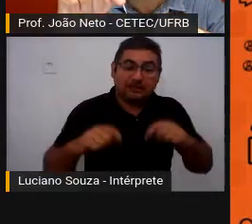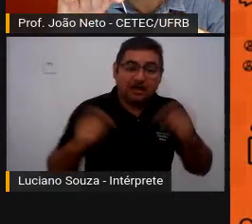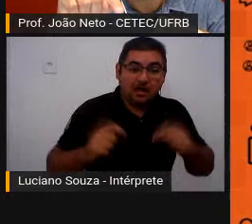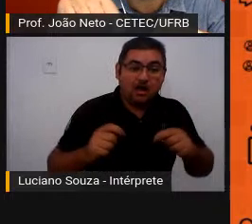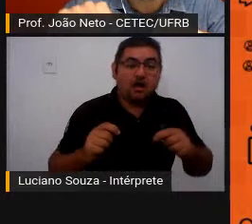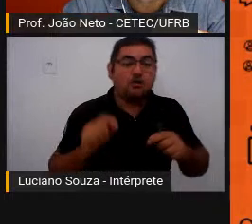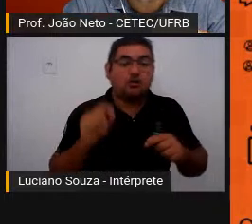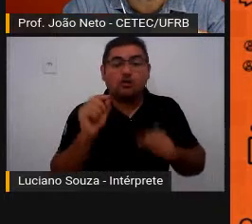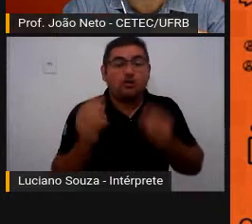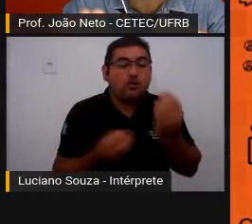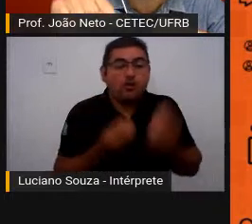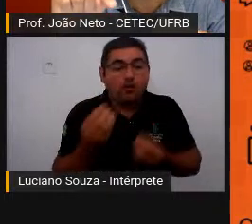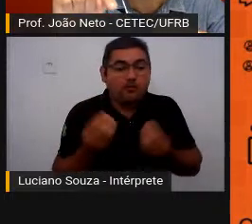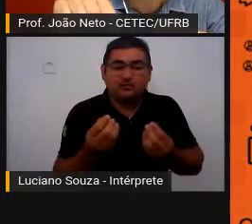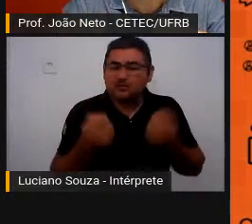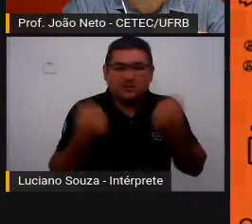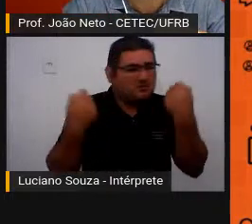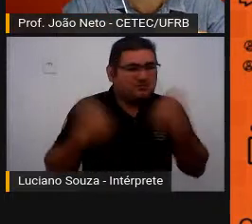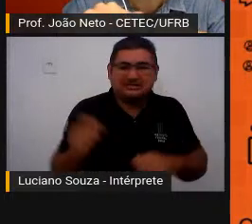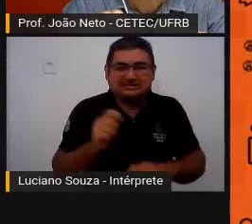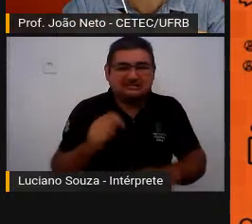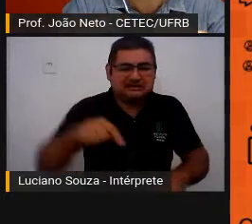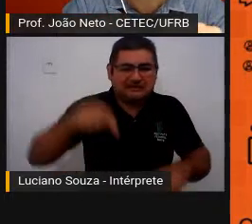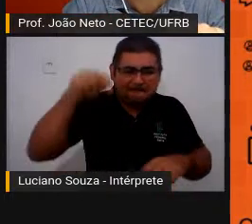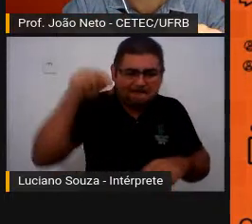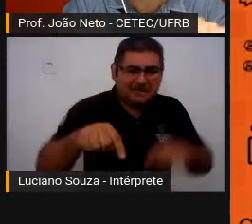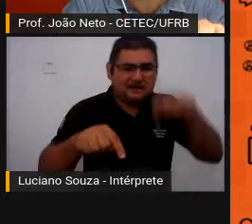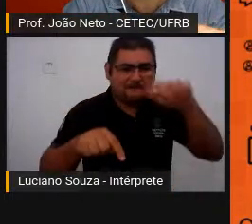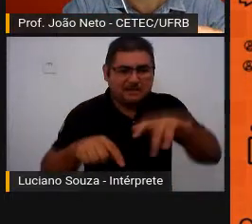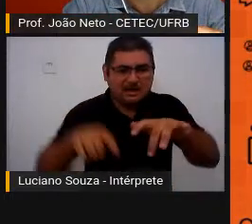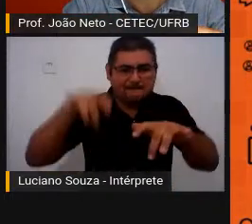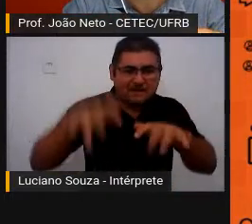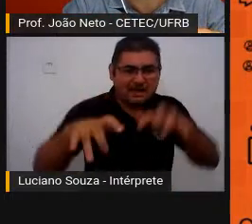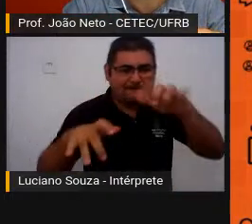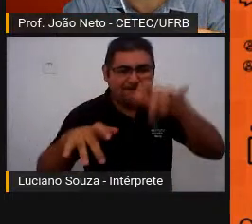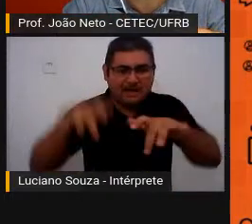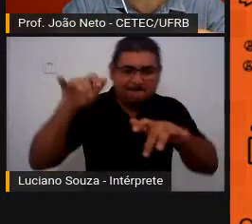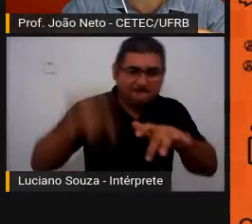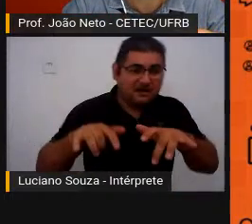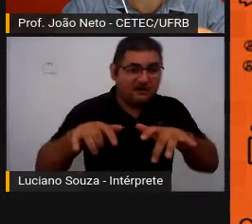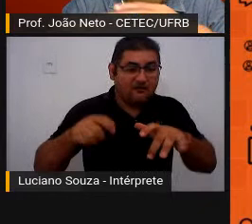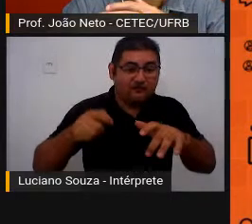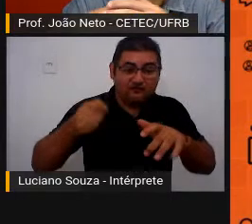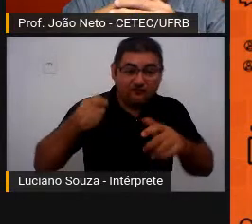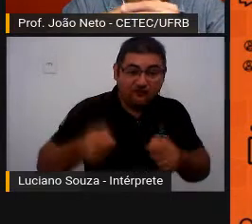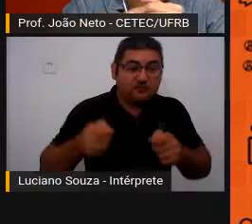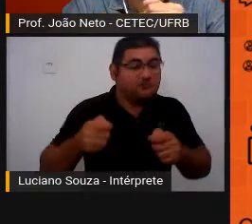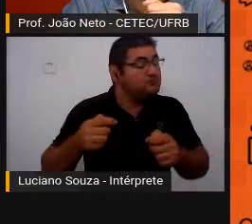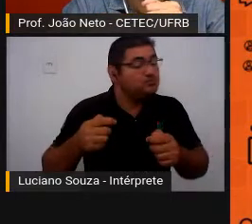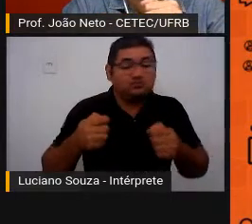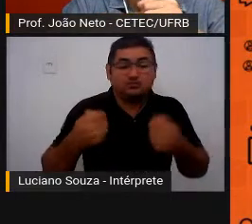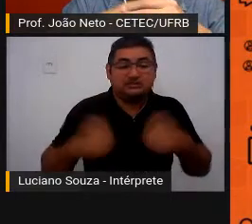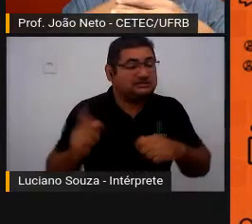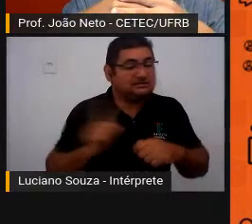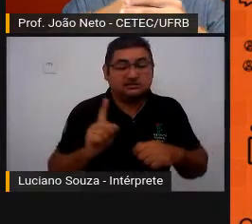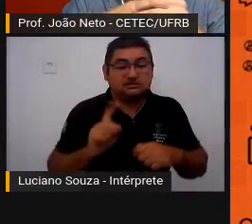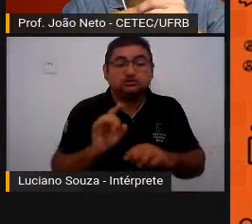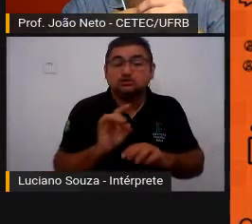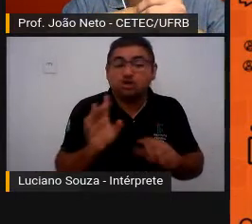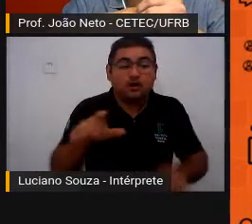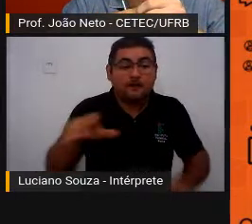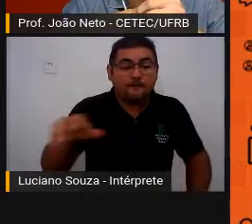precisa forçar O pressionar basta a pessoa é a contar que a pessoa consegue